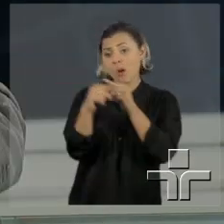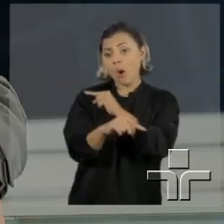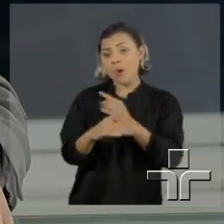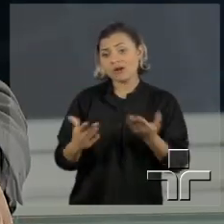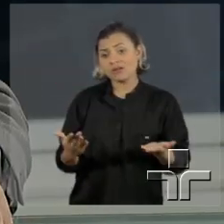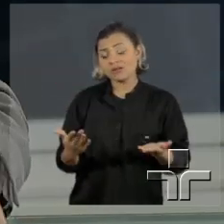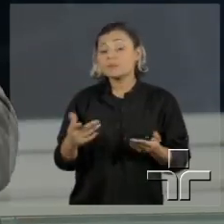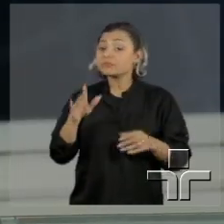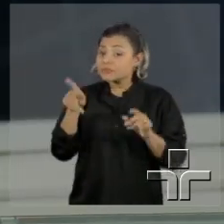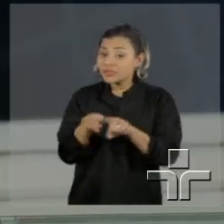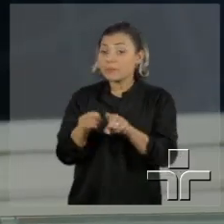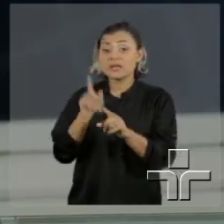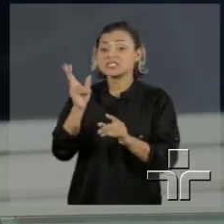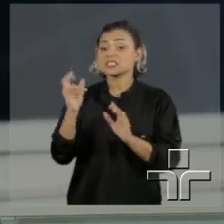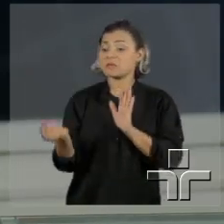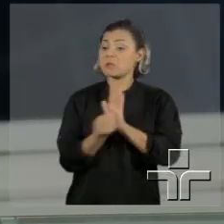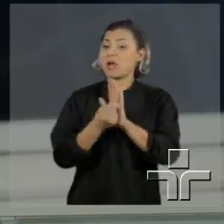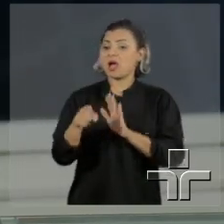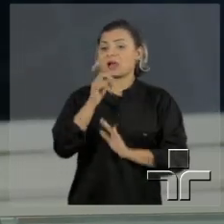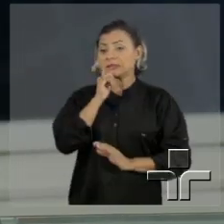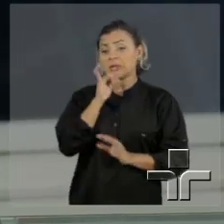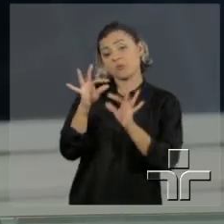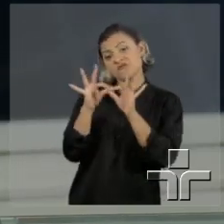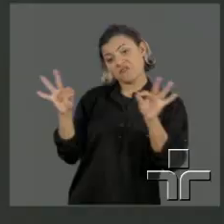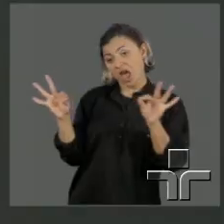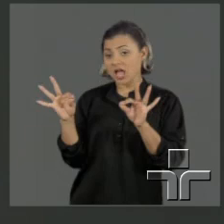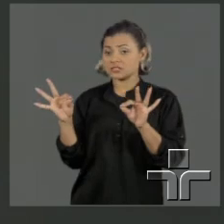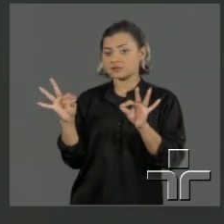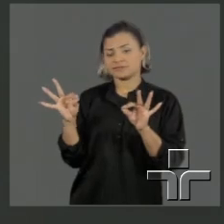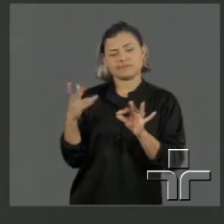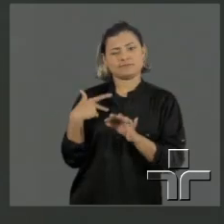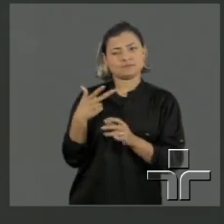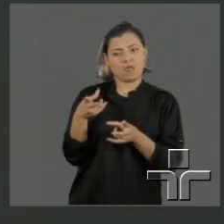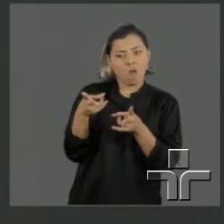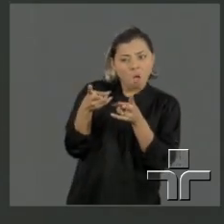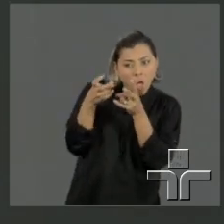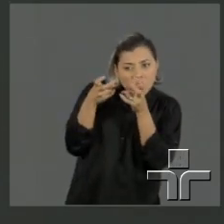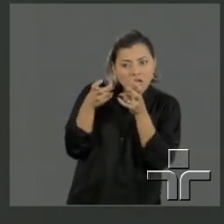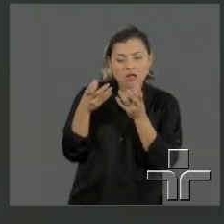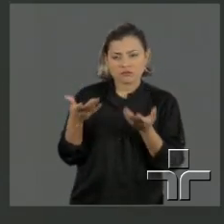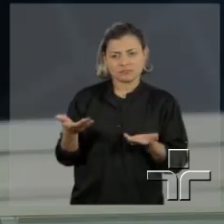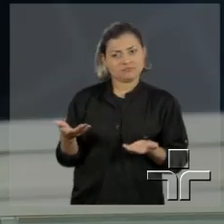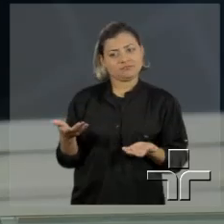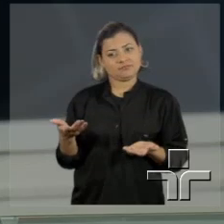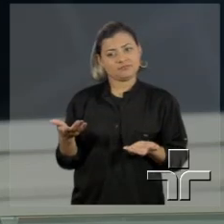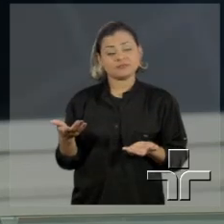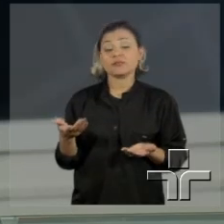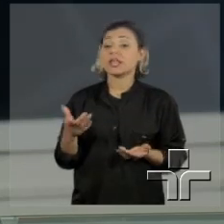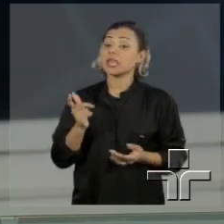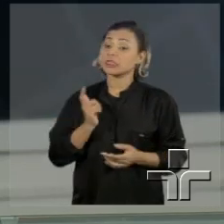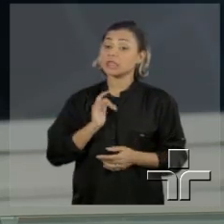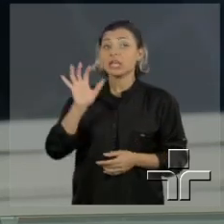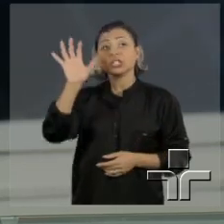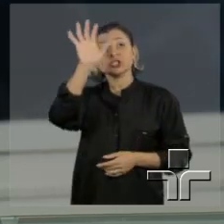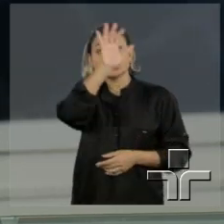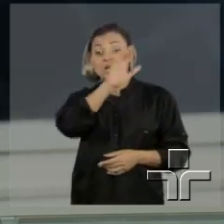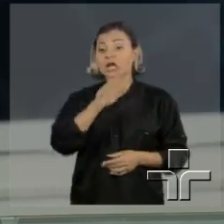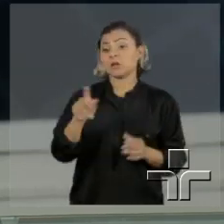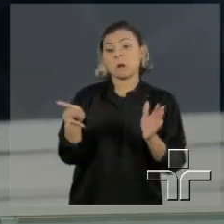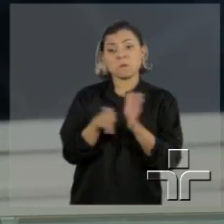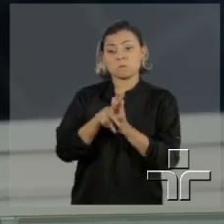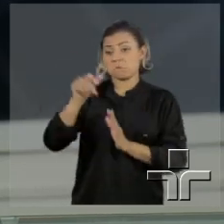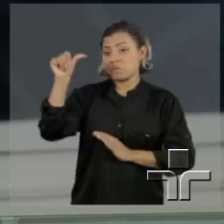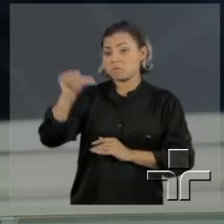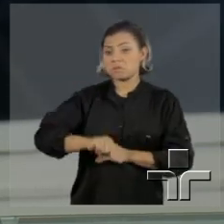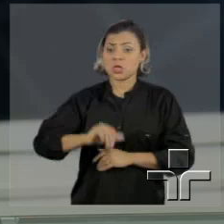em estigmatizar. Ao colocar essa frase, que parece que foi captada, né? Olha, os estados, né, da Paraíba, quer dizer, não é o